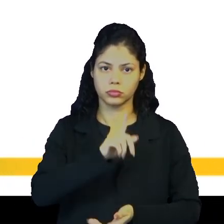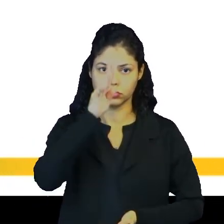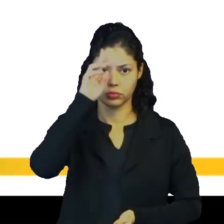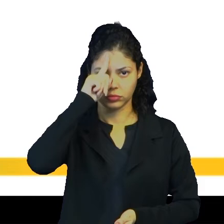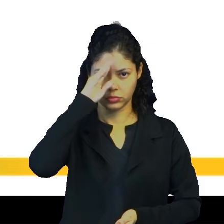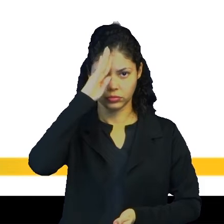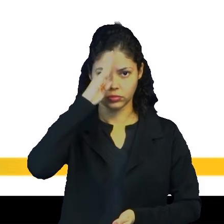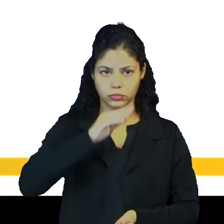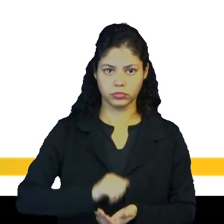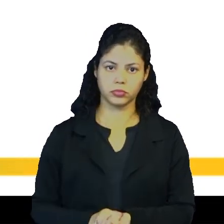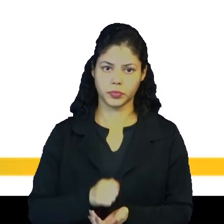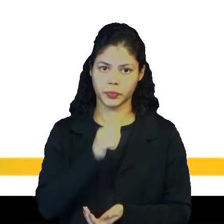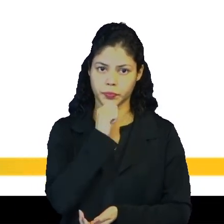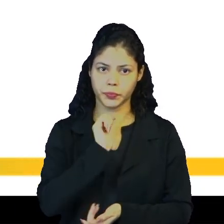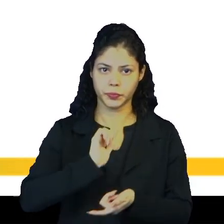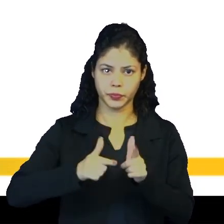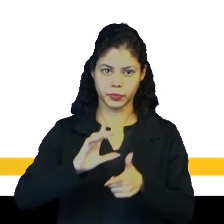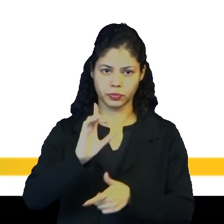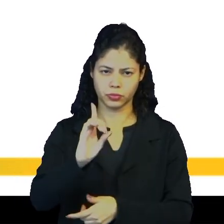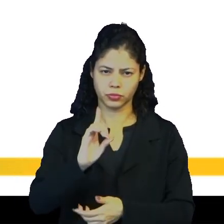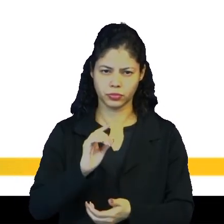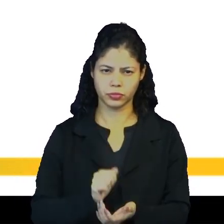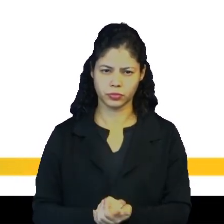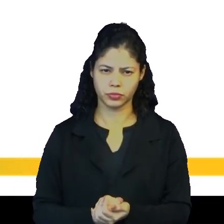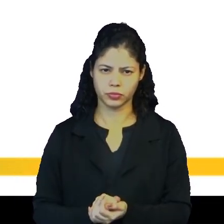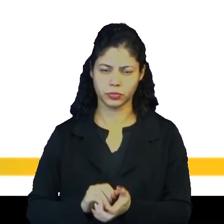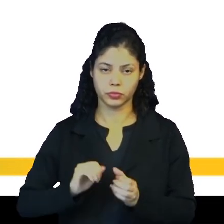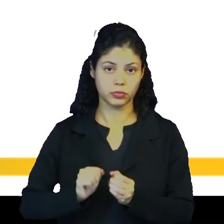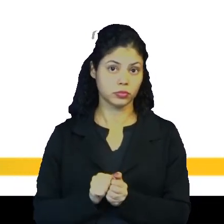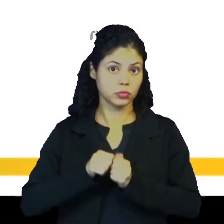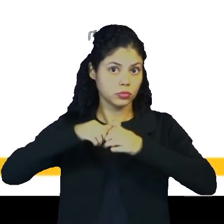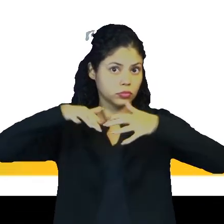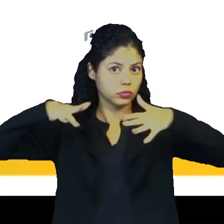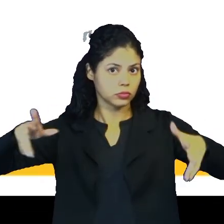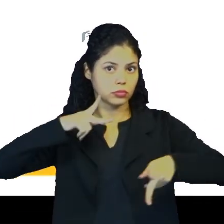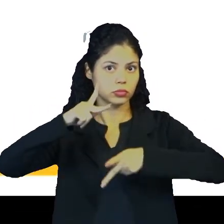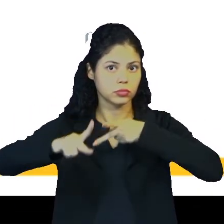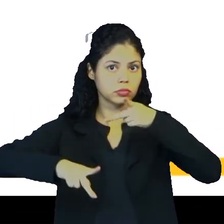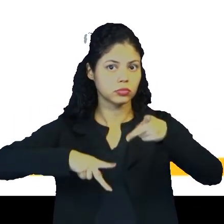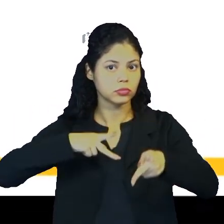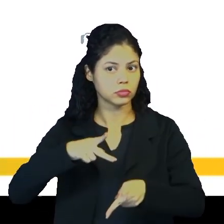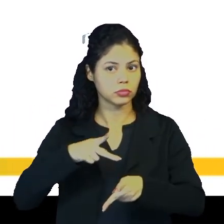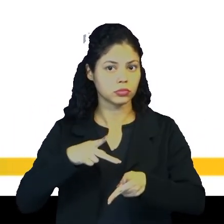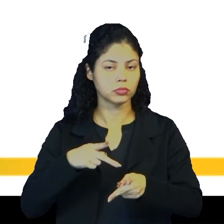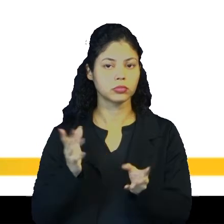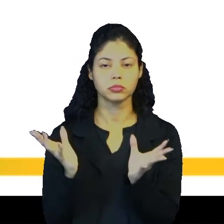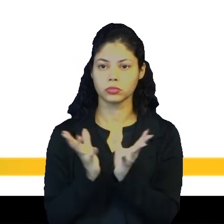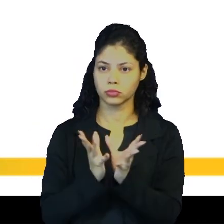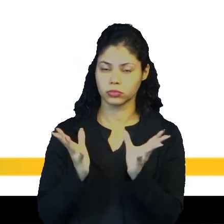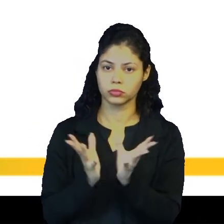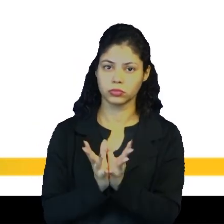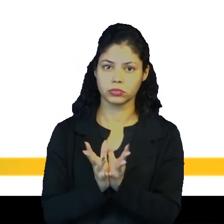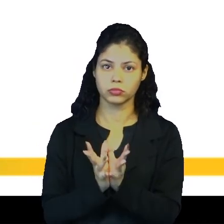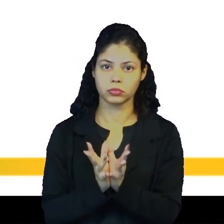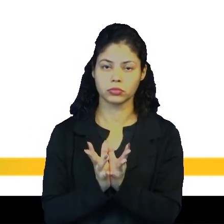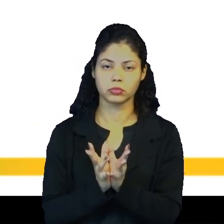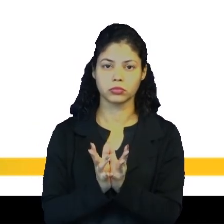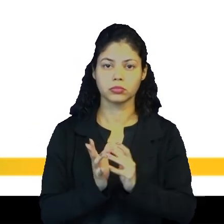dos Estados Unidos. Ou letra D, com amplo respaldo popular e de grupos esquerdistas